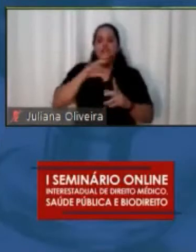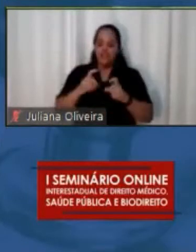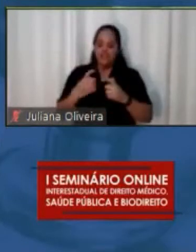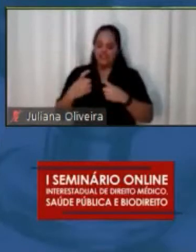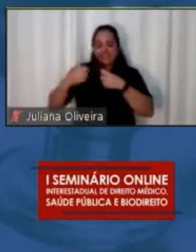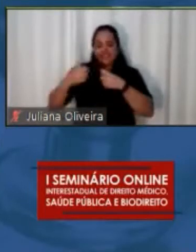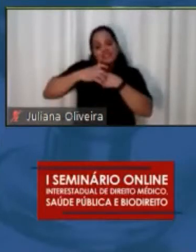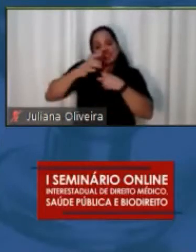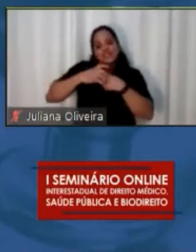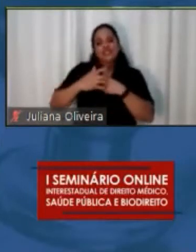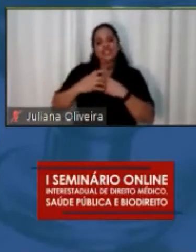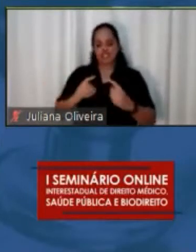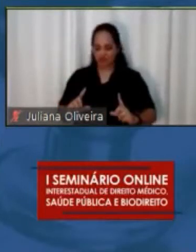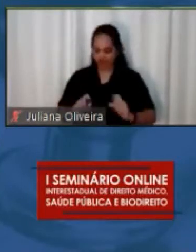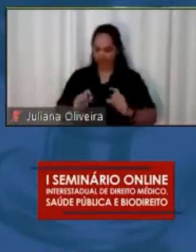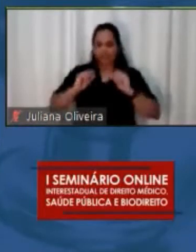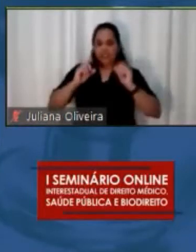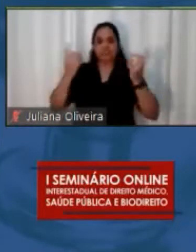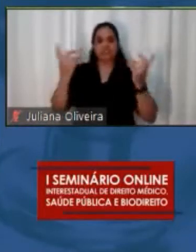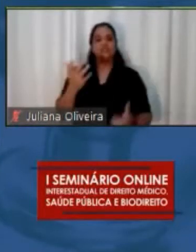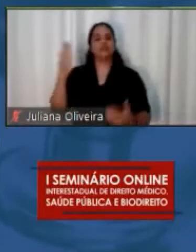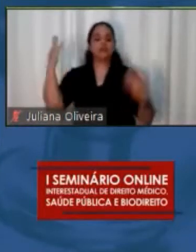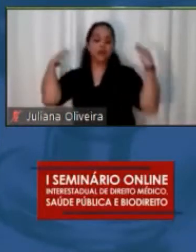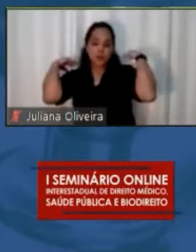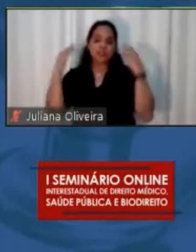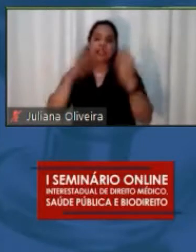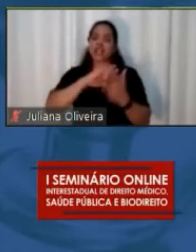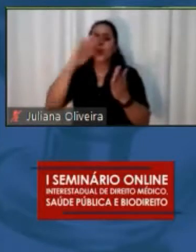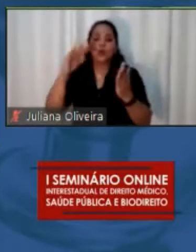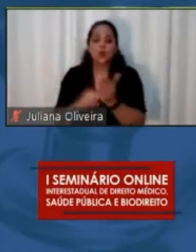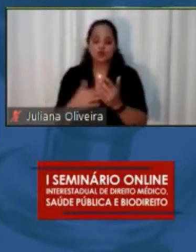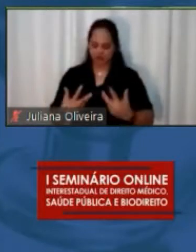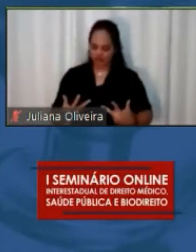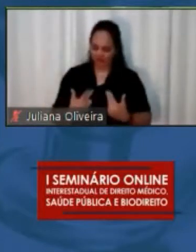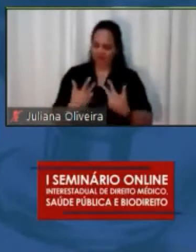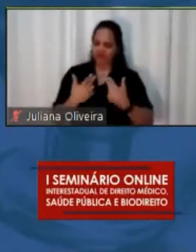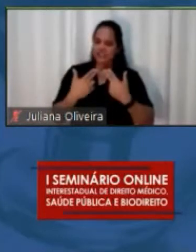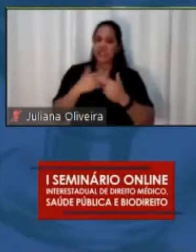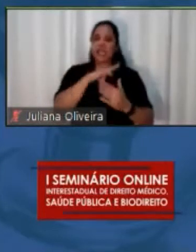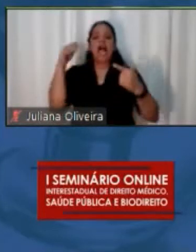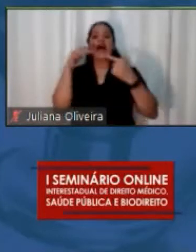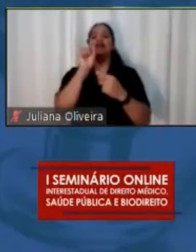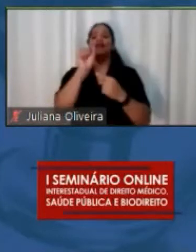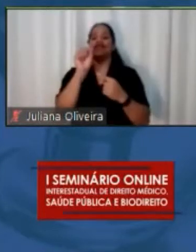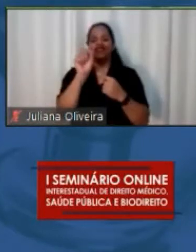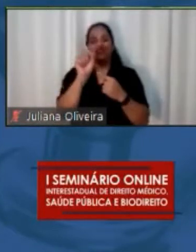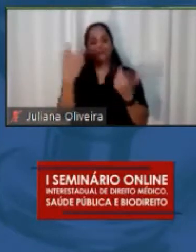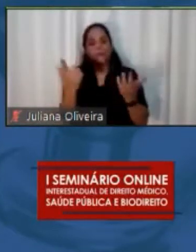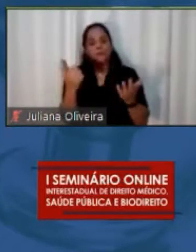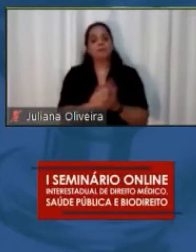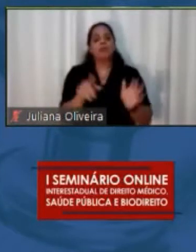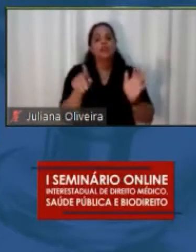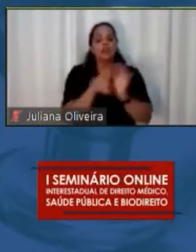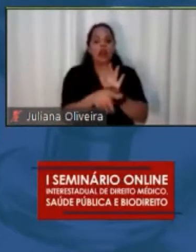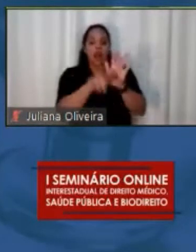pulmonar, enfim, todas essas especialidades envolvidas em que, adotando técnicas específicas, possa